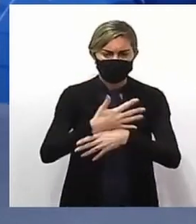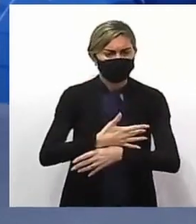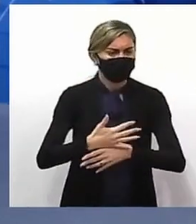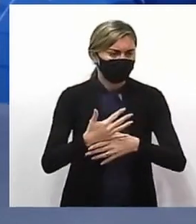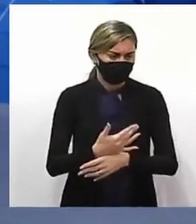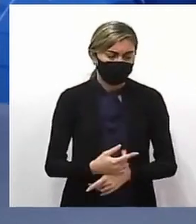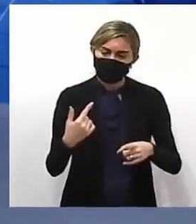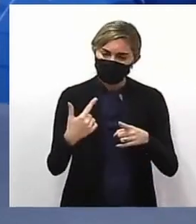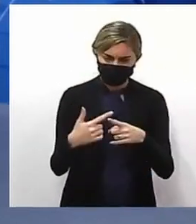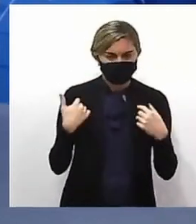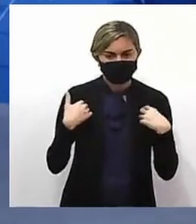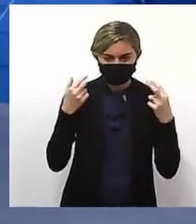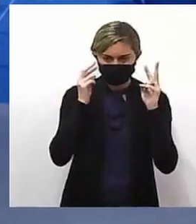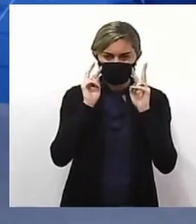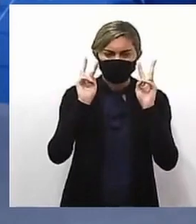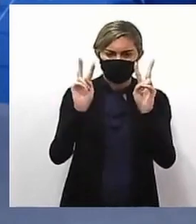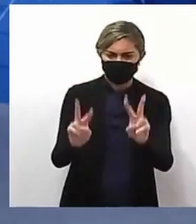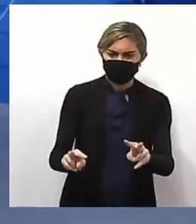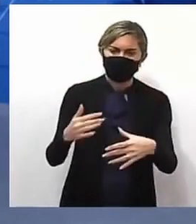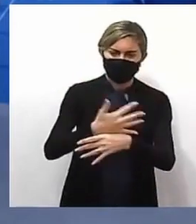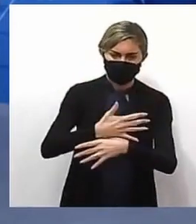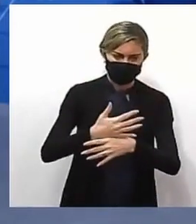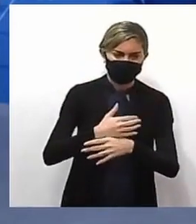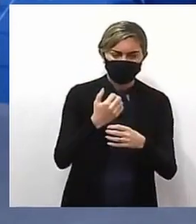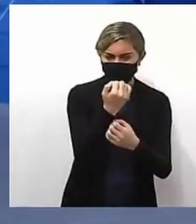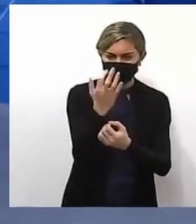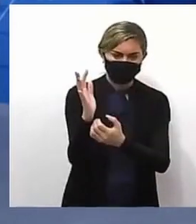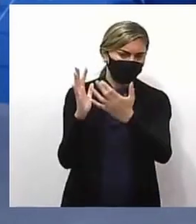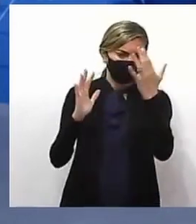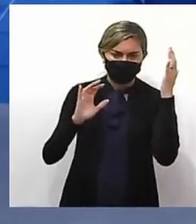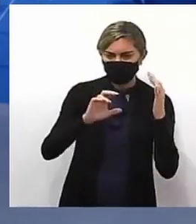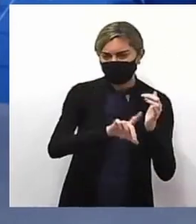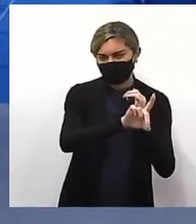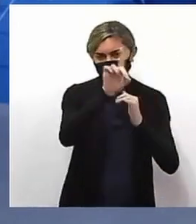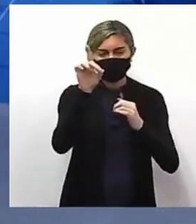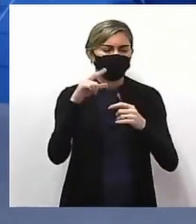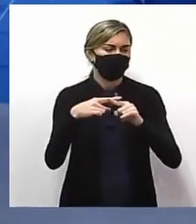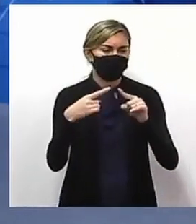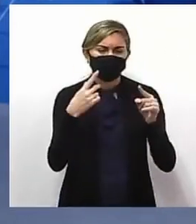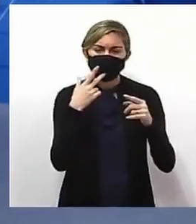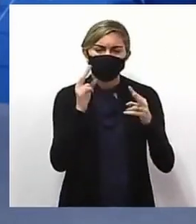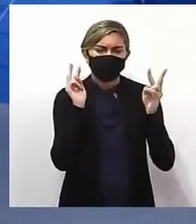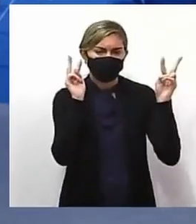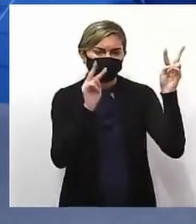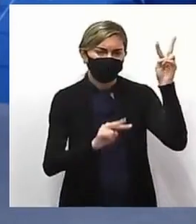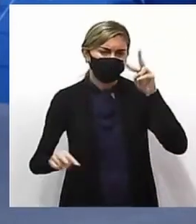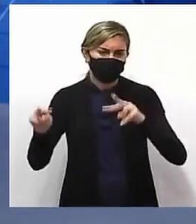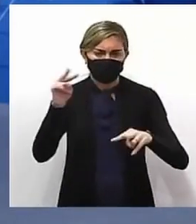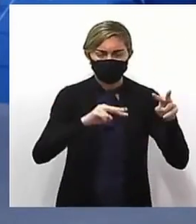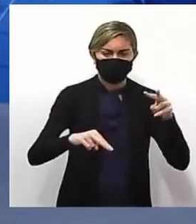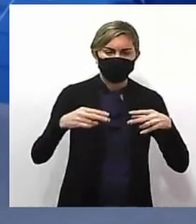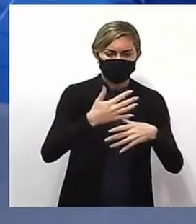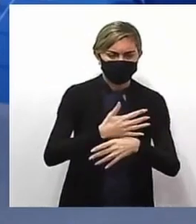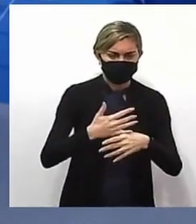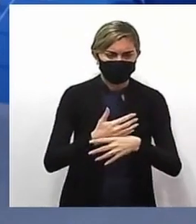é? Porque a gente viu que você vê a cidade do lado da Ilha de Deus. Mas fala um pouco desse teu olhar sobre a